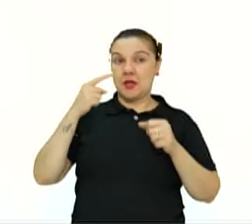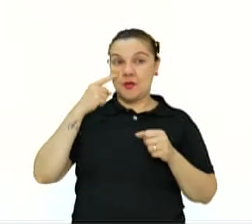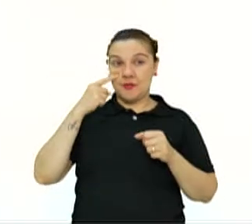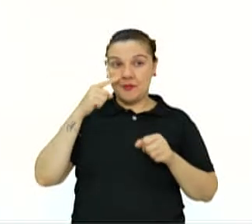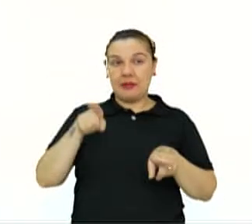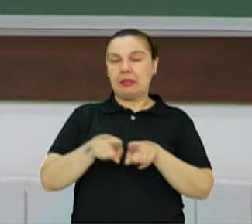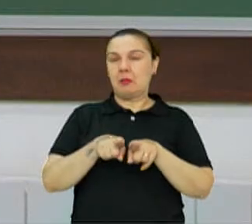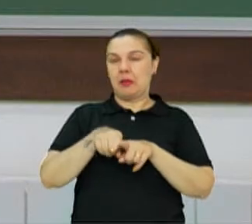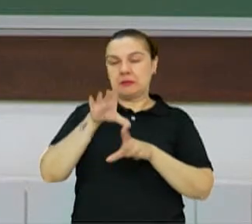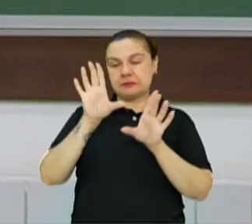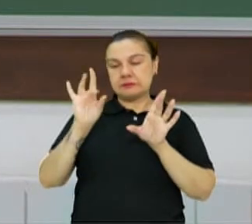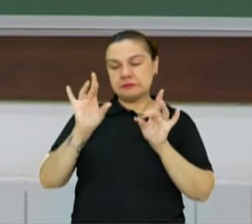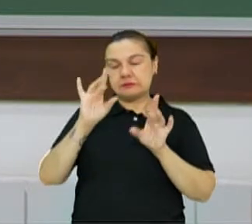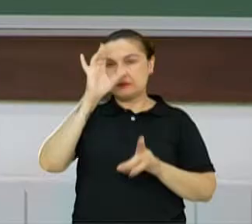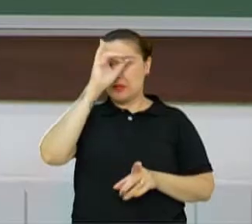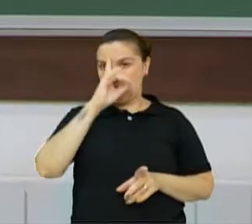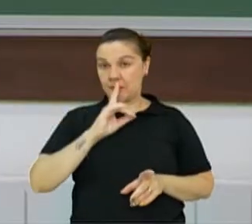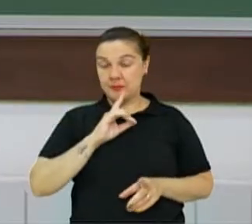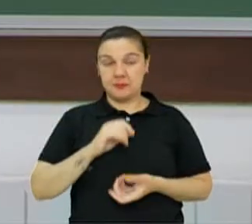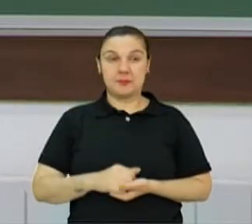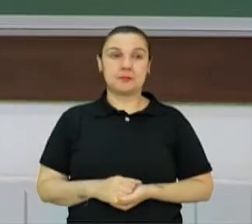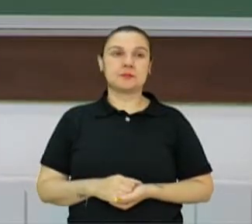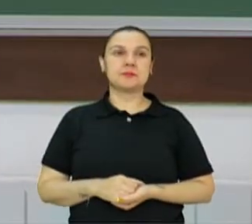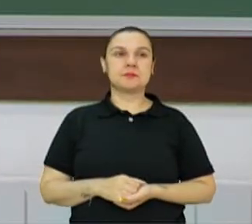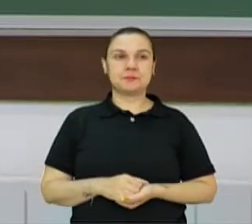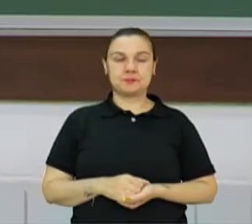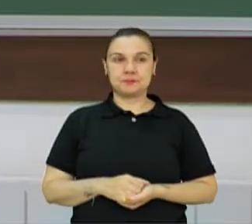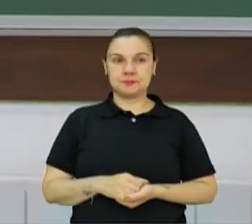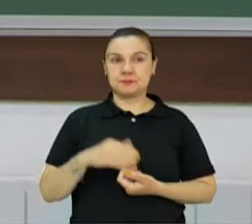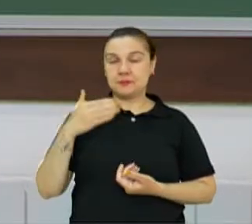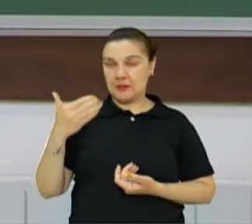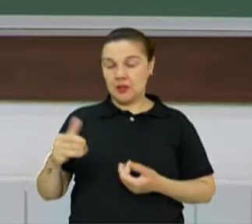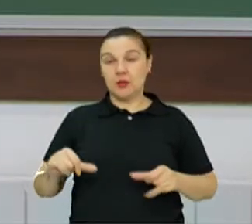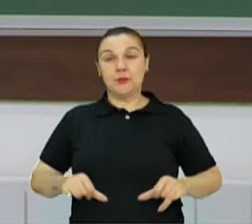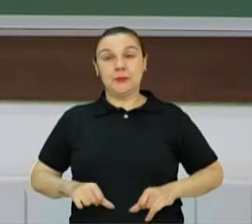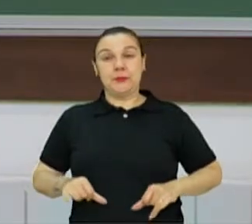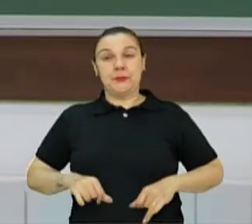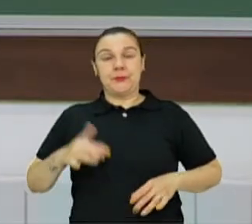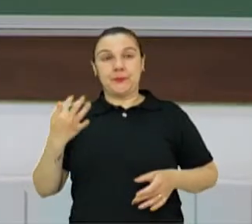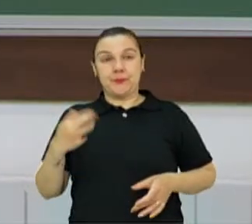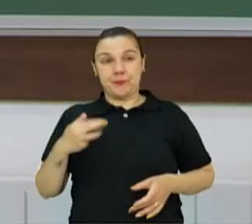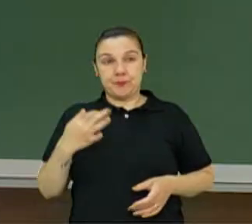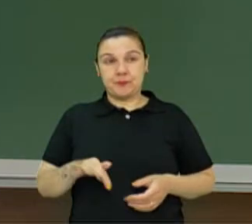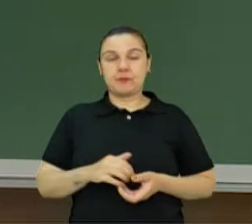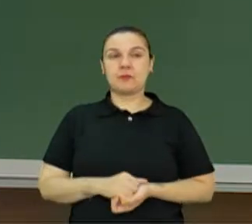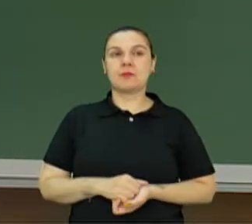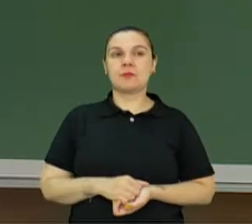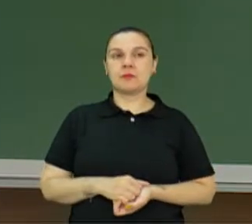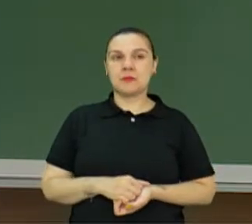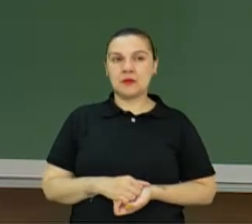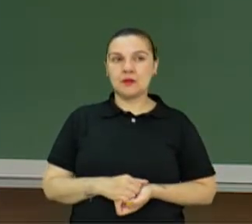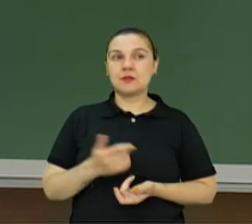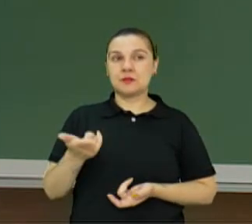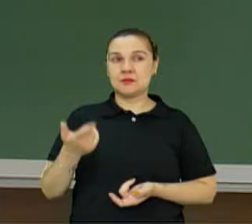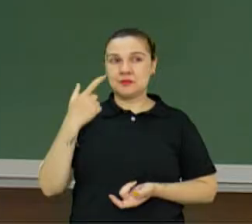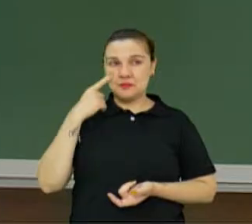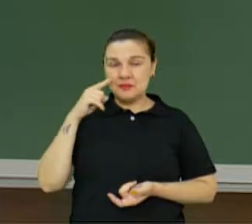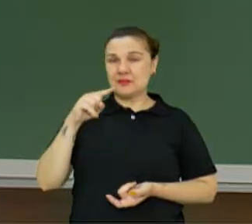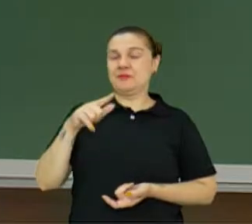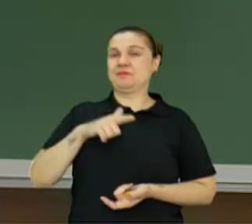também um pus nessa ferida. Então, além, né, da pessoa sofrer com a dor e tal, né, fica aí um